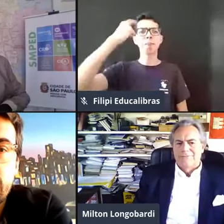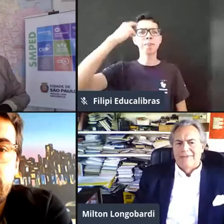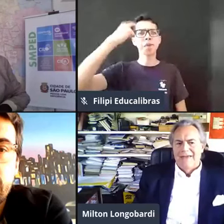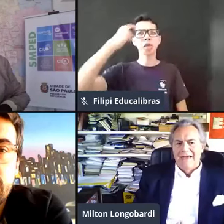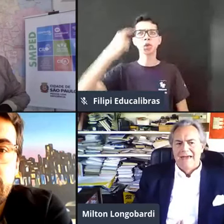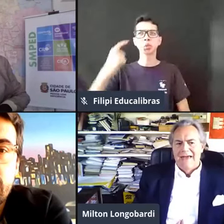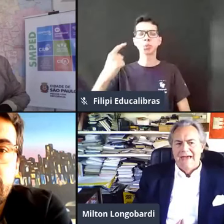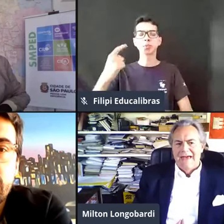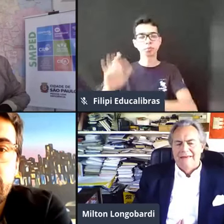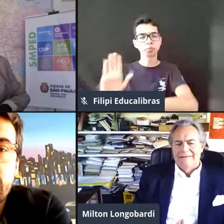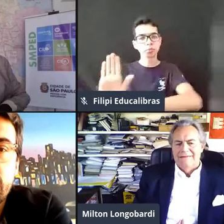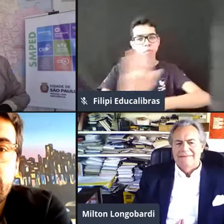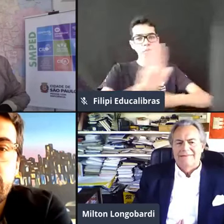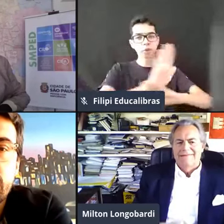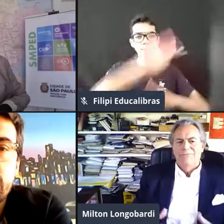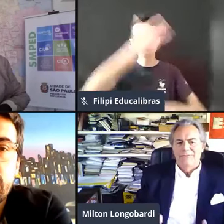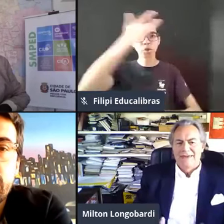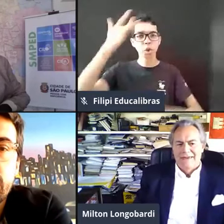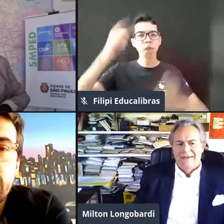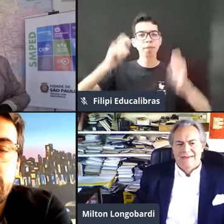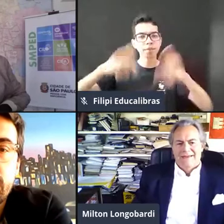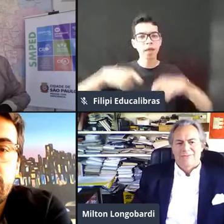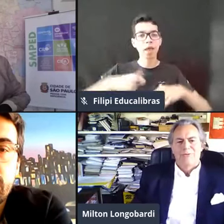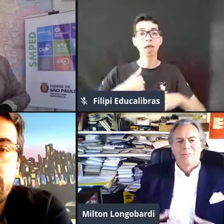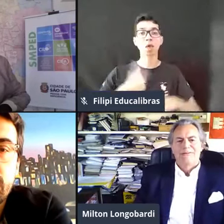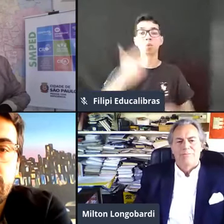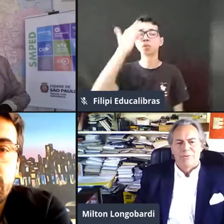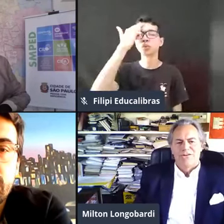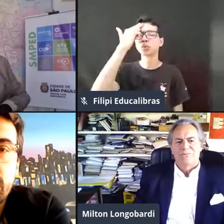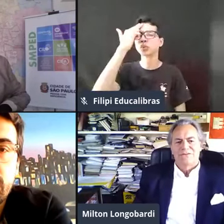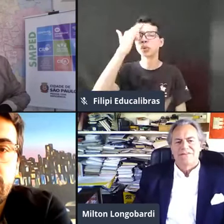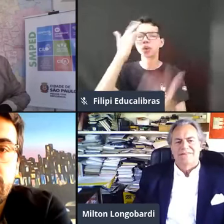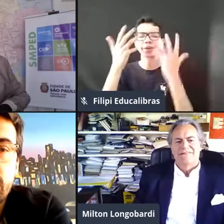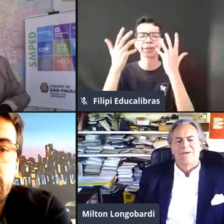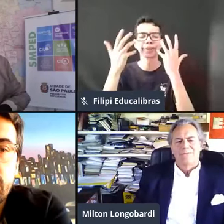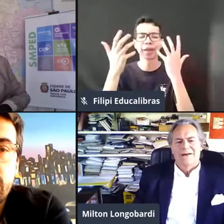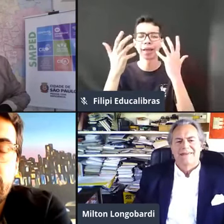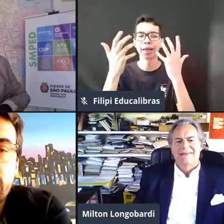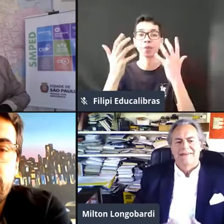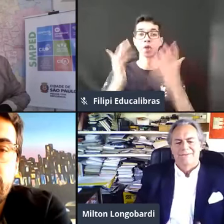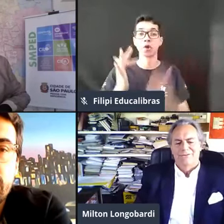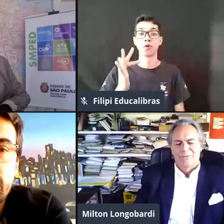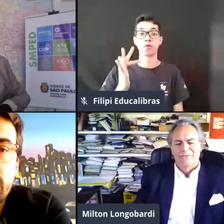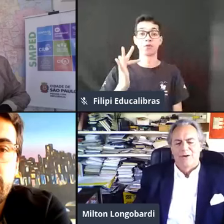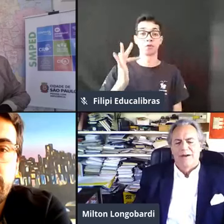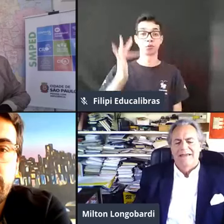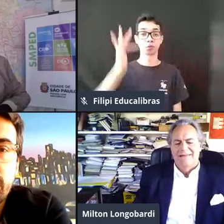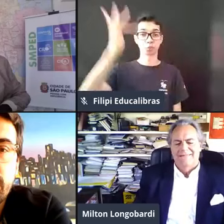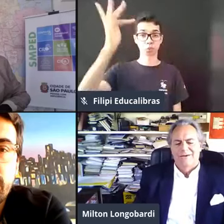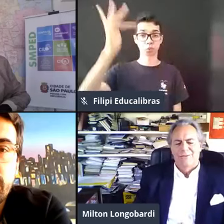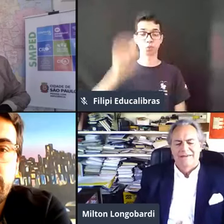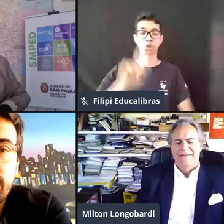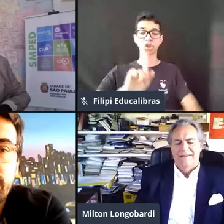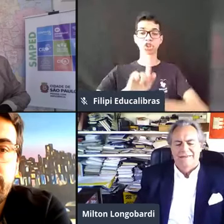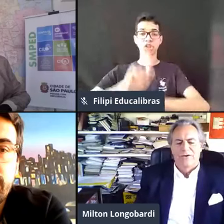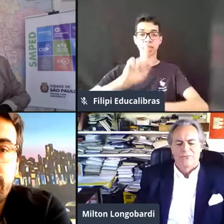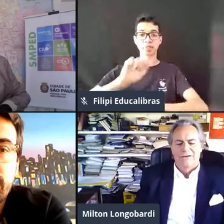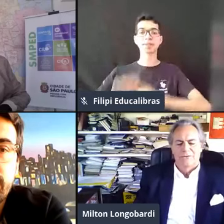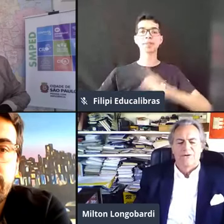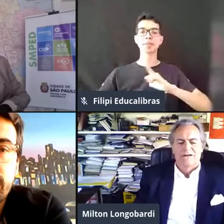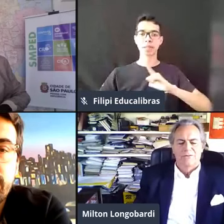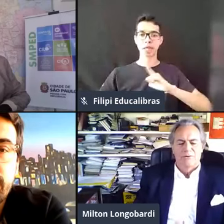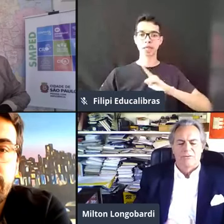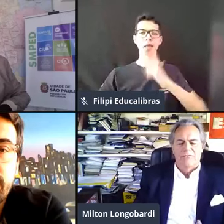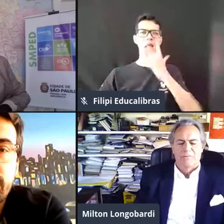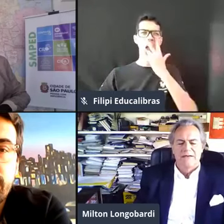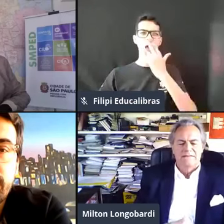sonho é ver, na próxima gestão aqui, nós vamos ter uma eleição aqui até o final